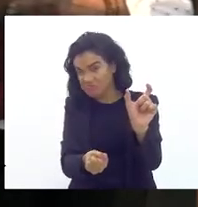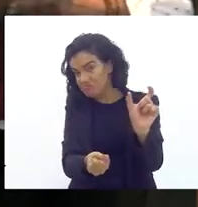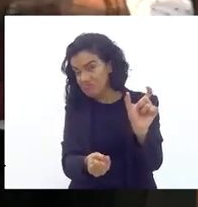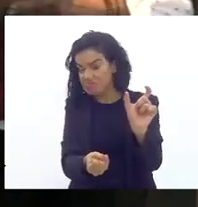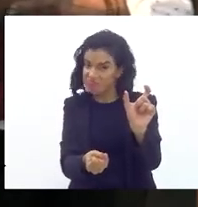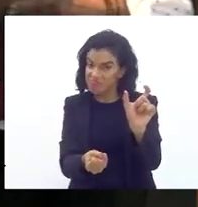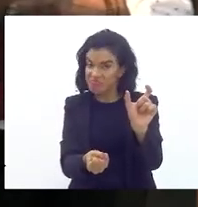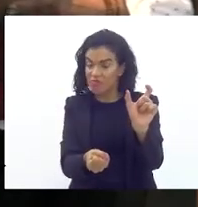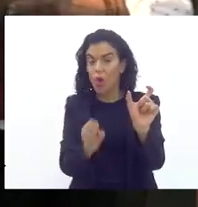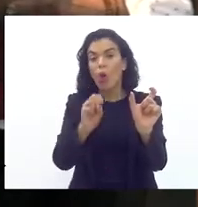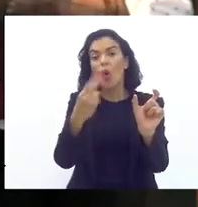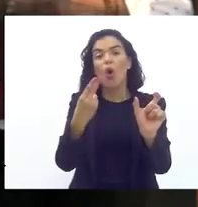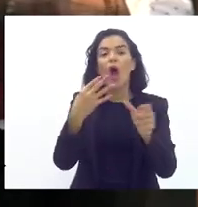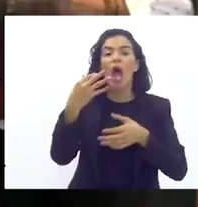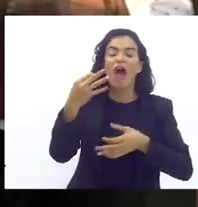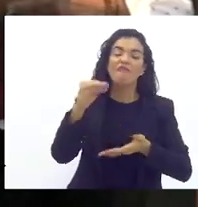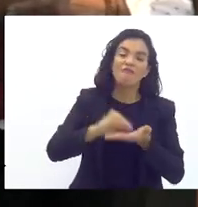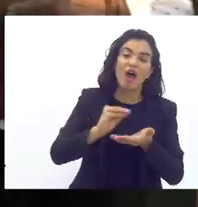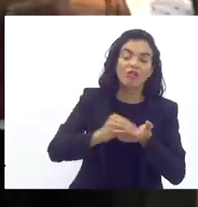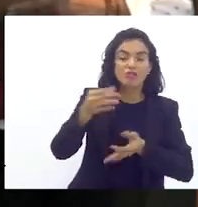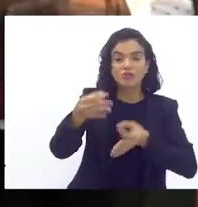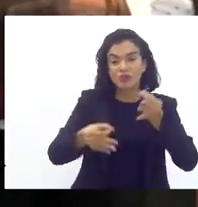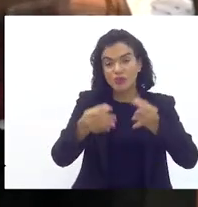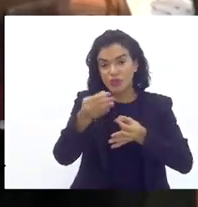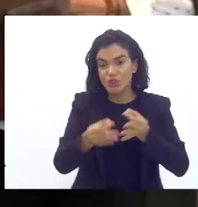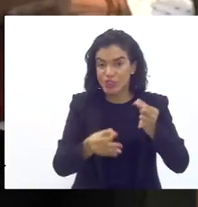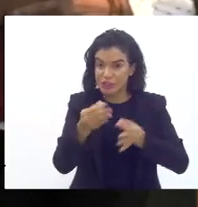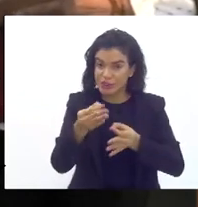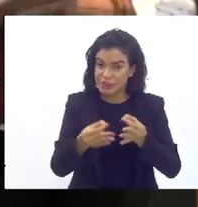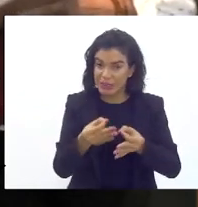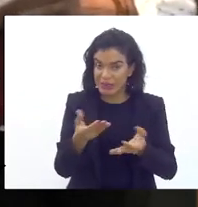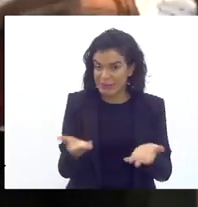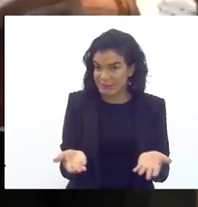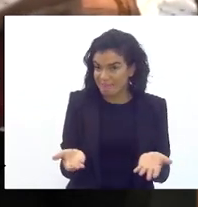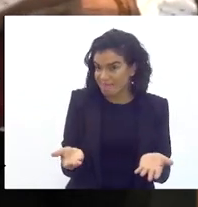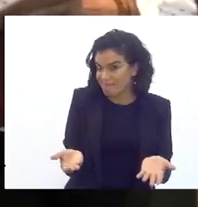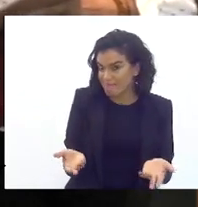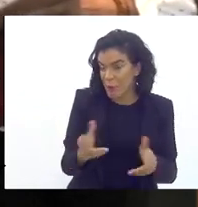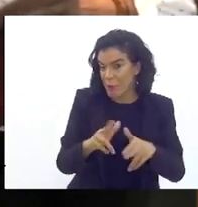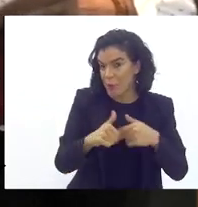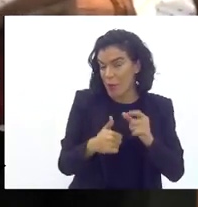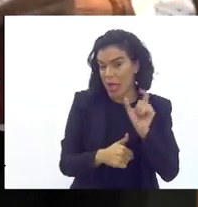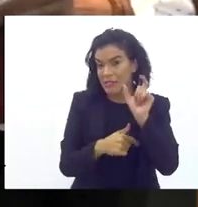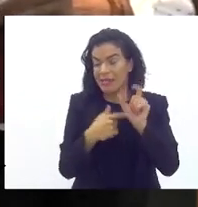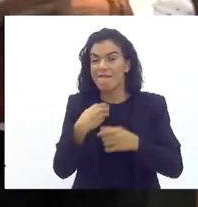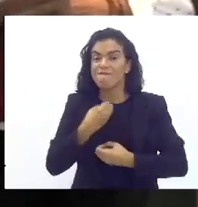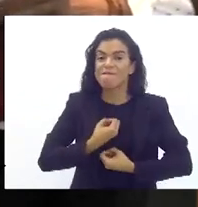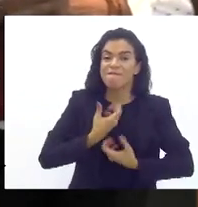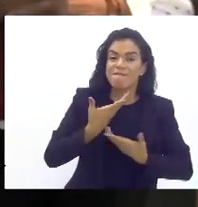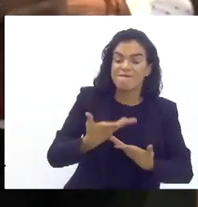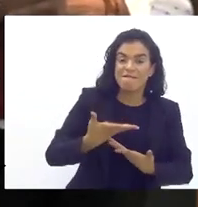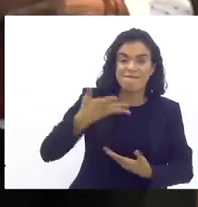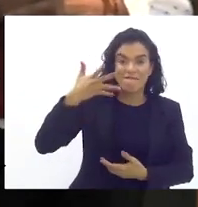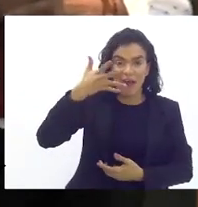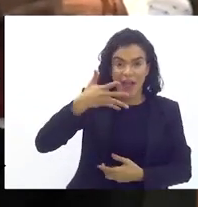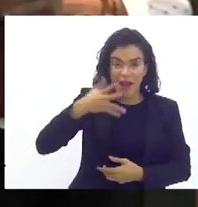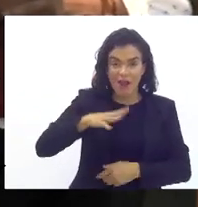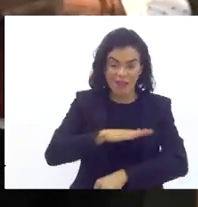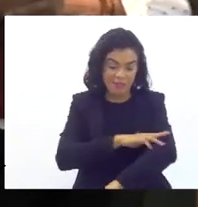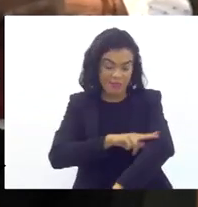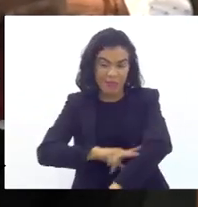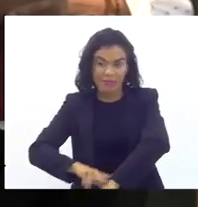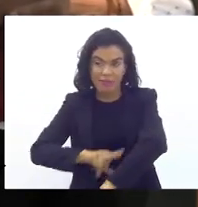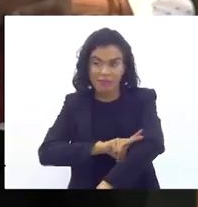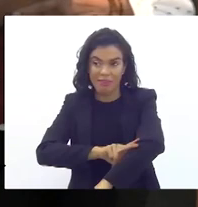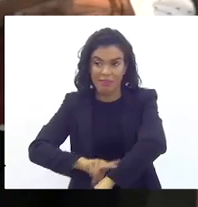ou seja injustiça é será disponibilizada pela sua fala por sua posição da cor da pele